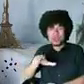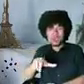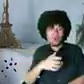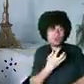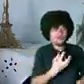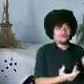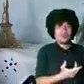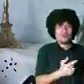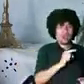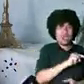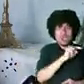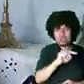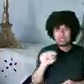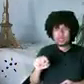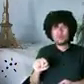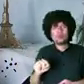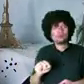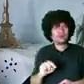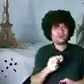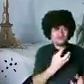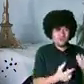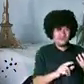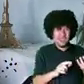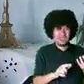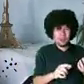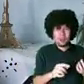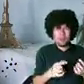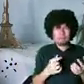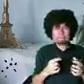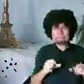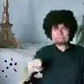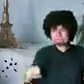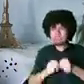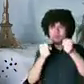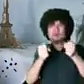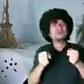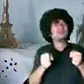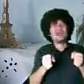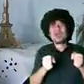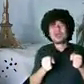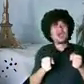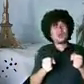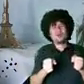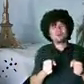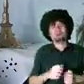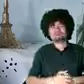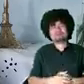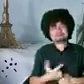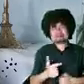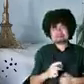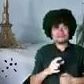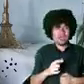irmão fogo, que não destrói. É o irmão que não vai